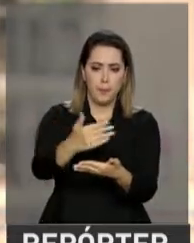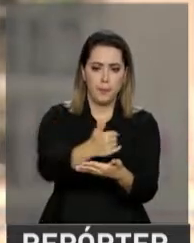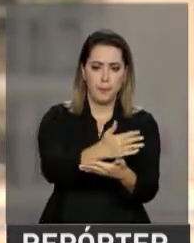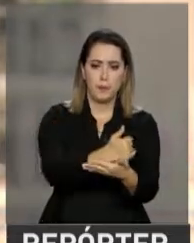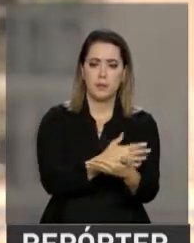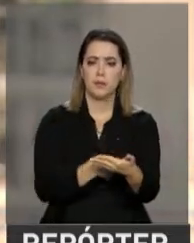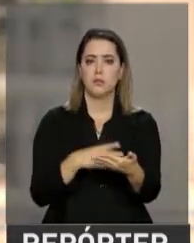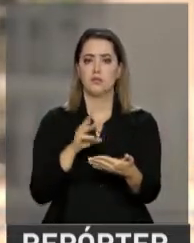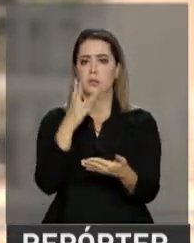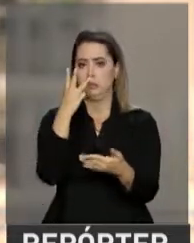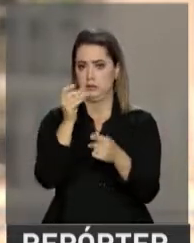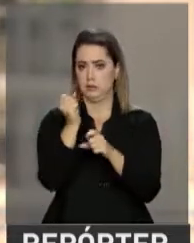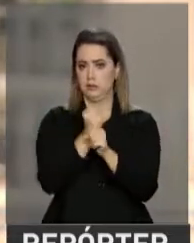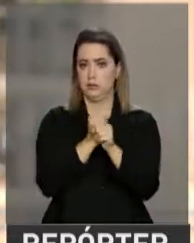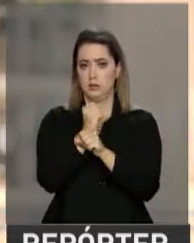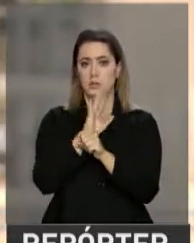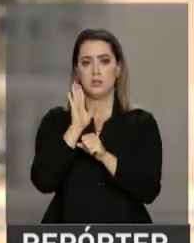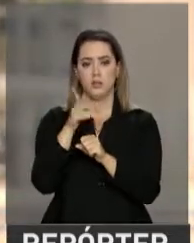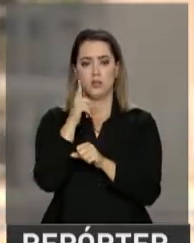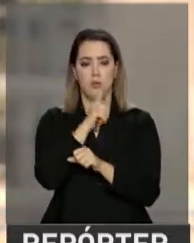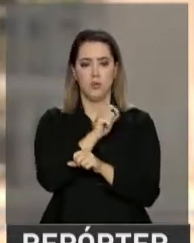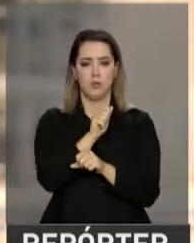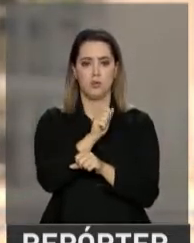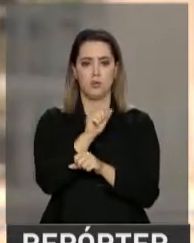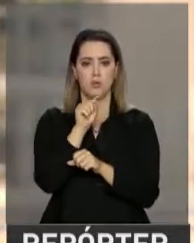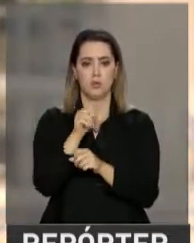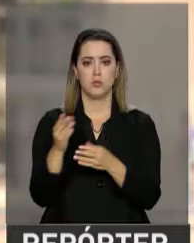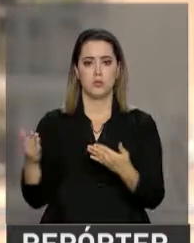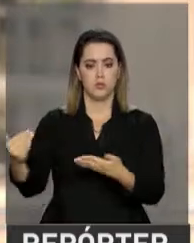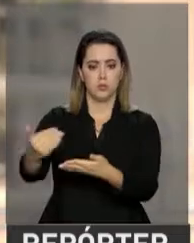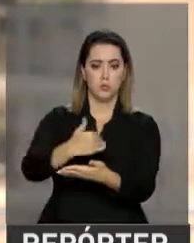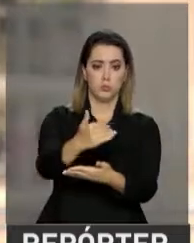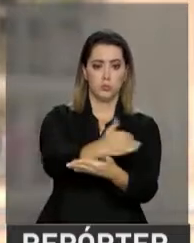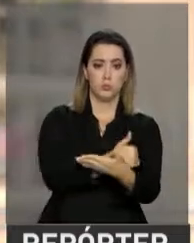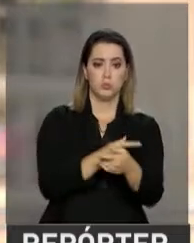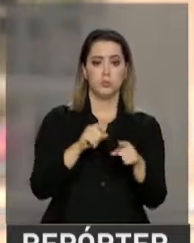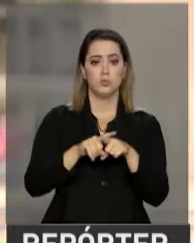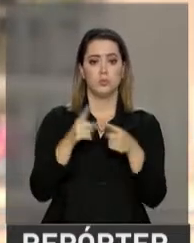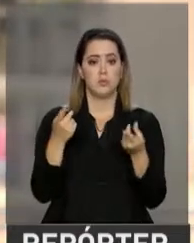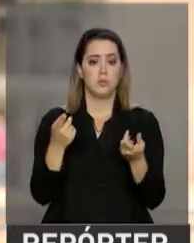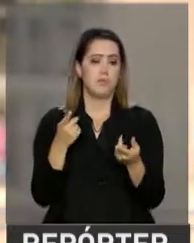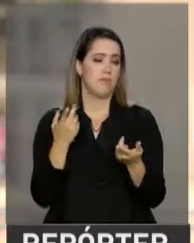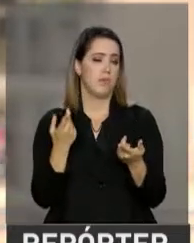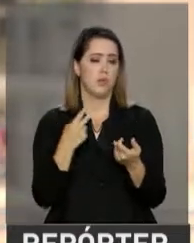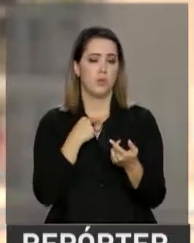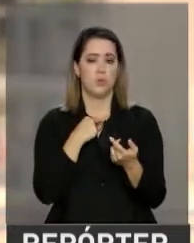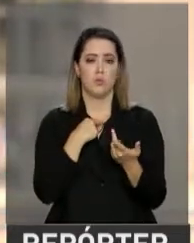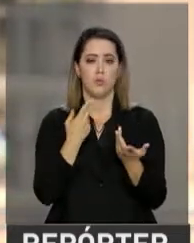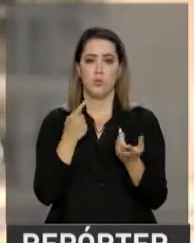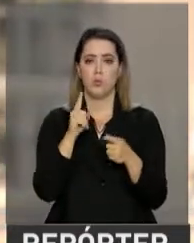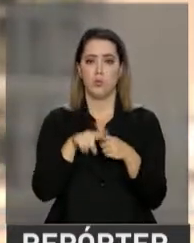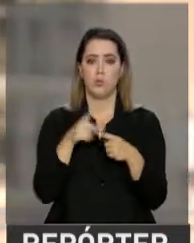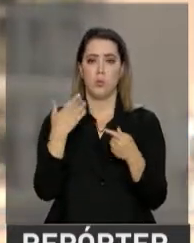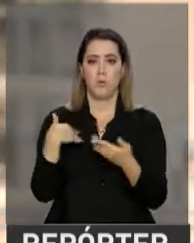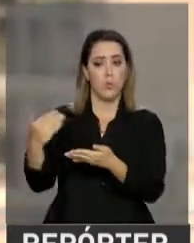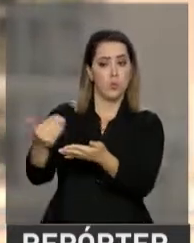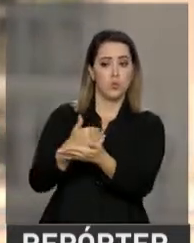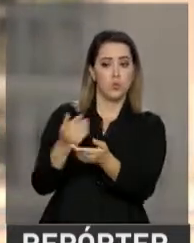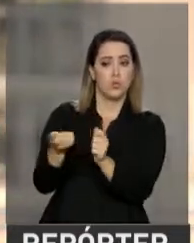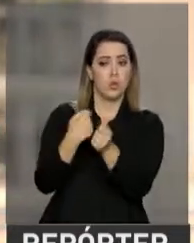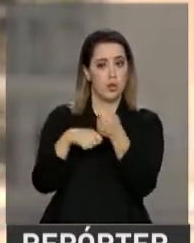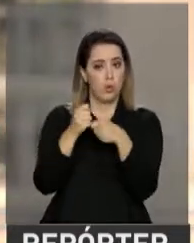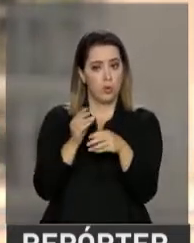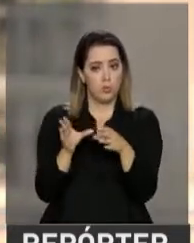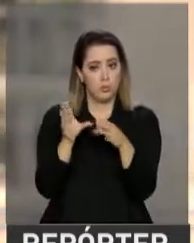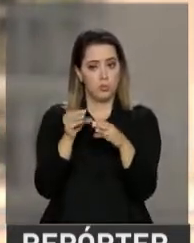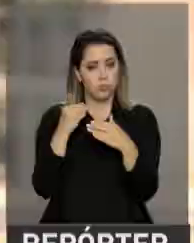no em três anos já conseguir juntar esse lançamento e nem por causa disso eu consertei de fazer as